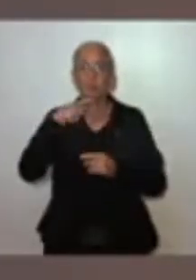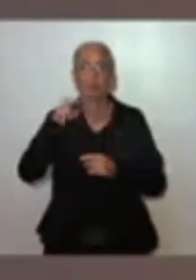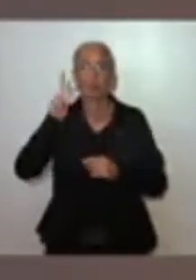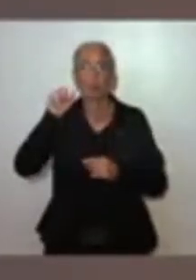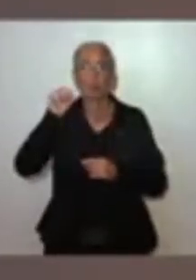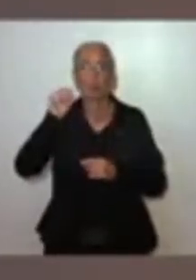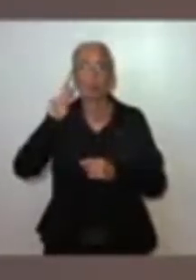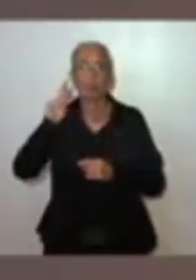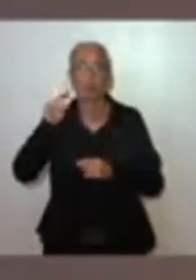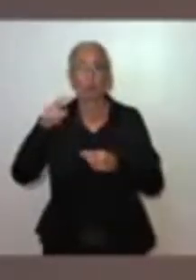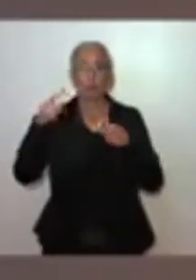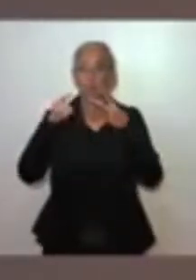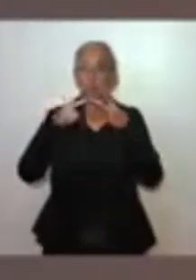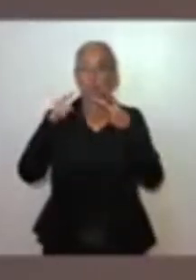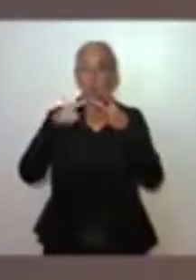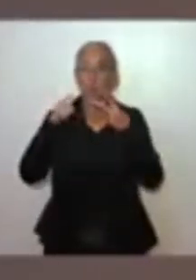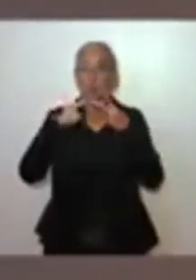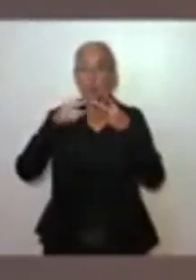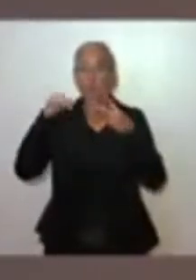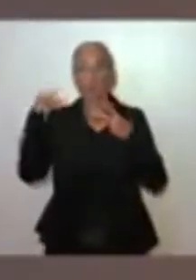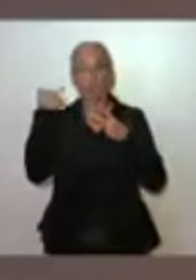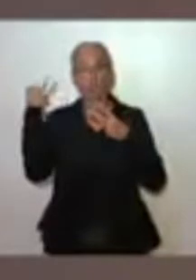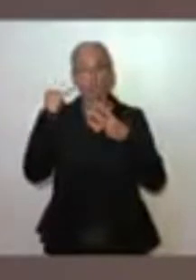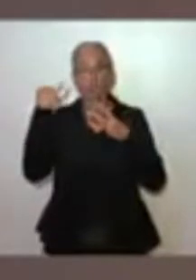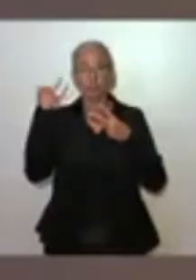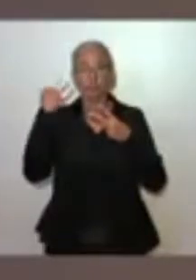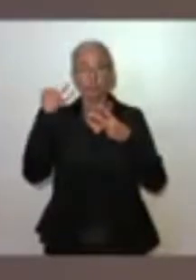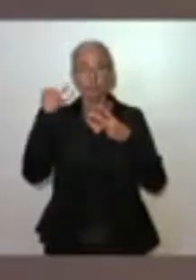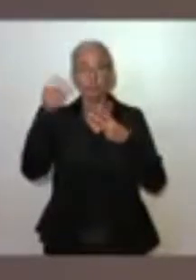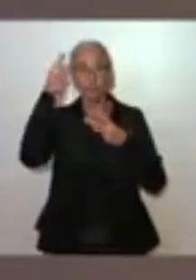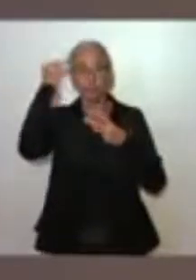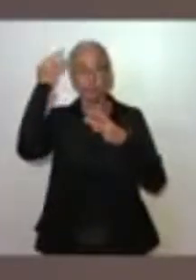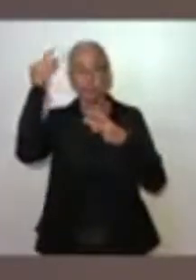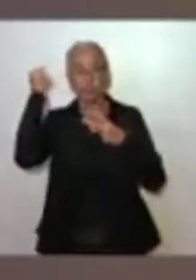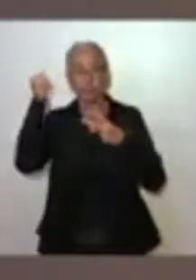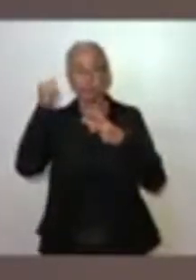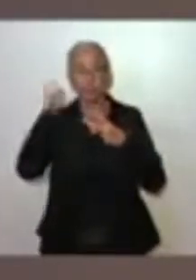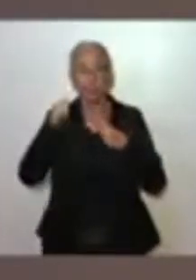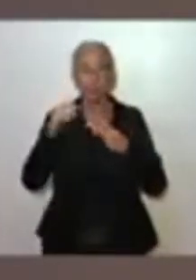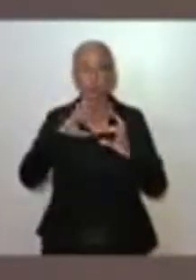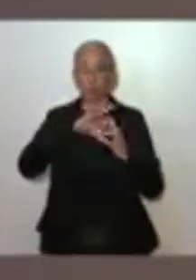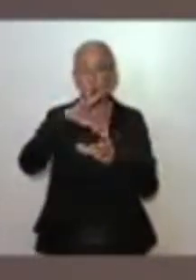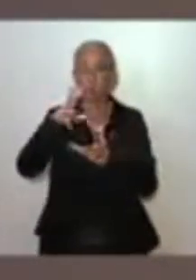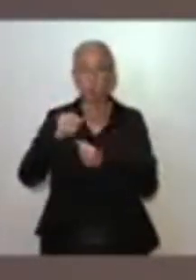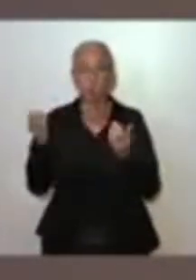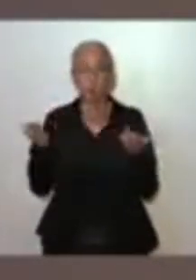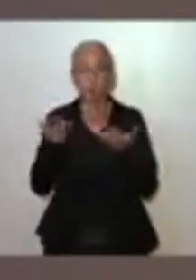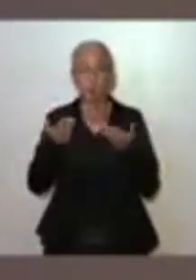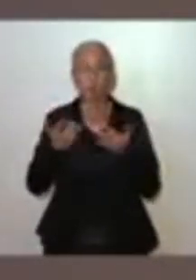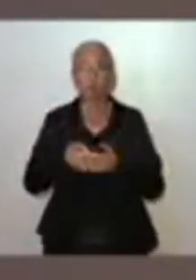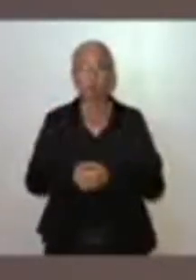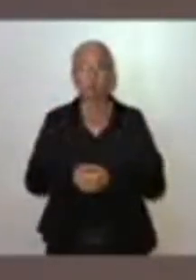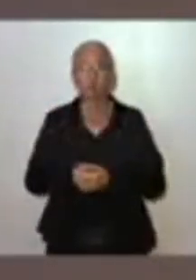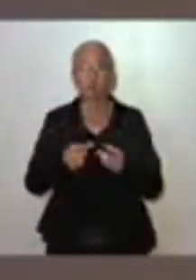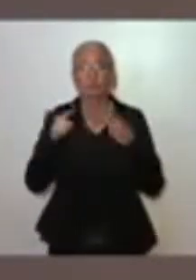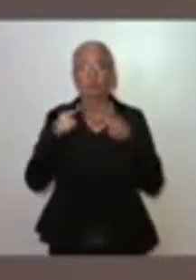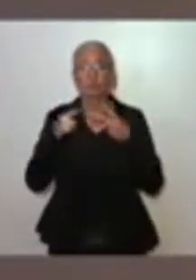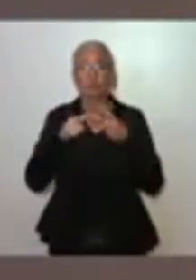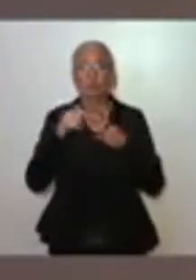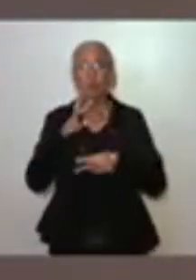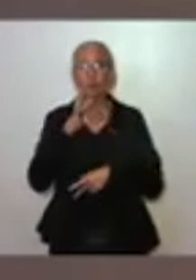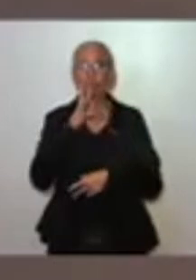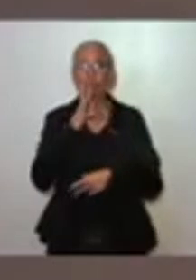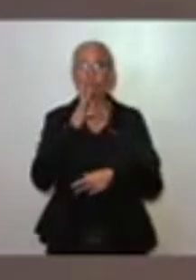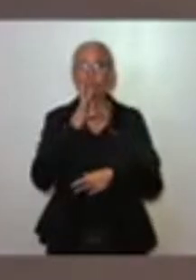segunda coisa que é muito importante para ter sucesso do mundo que a gente está vivendo Esse é o